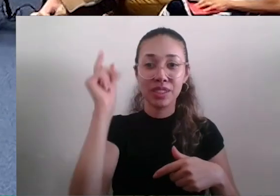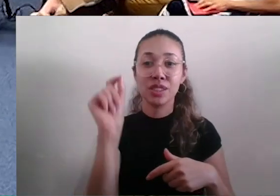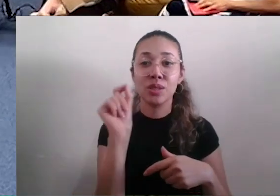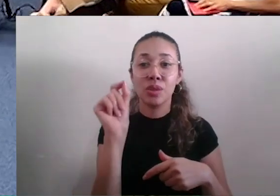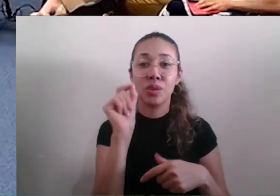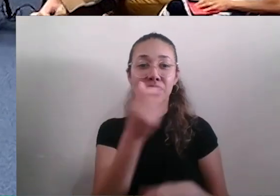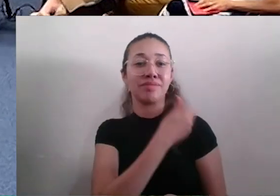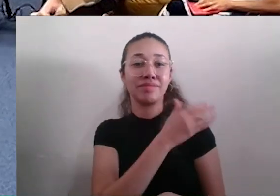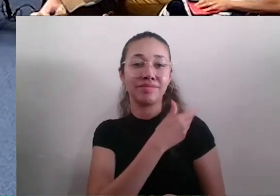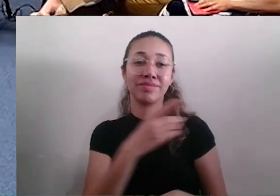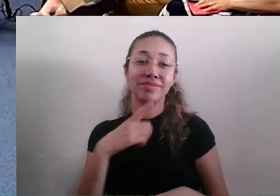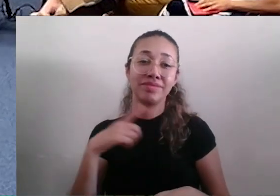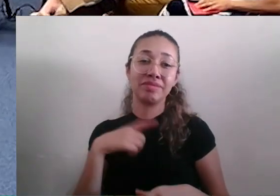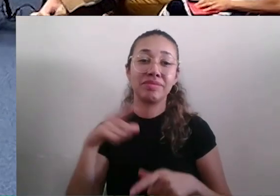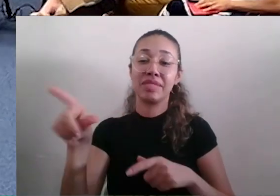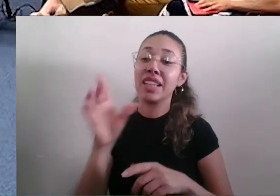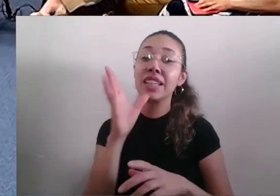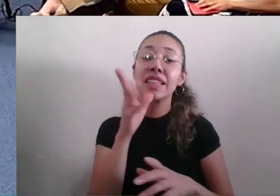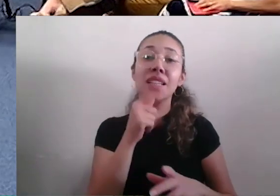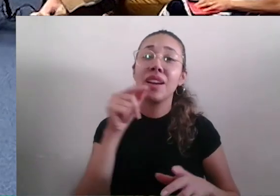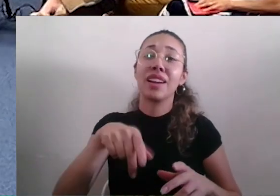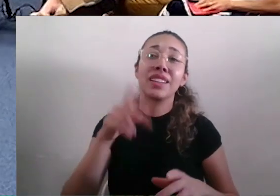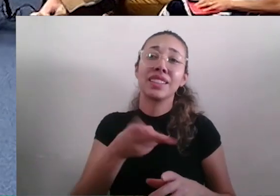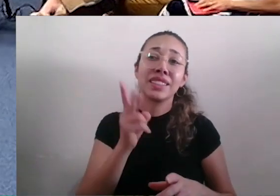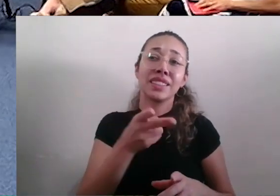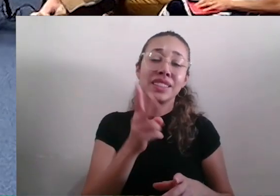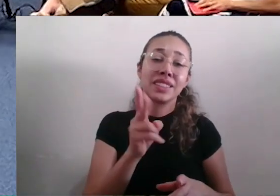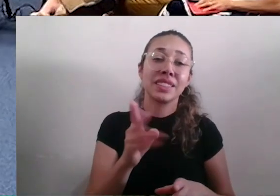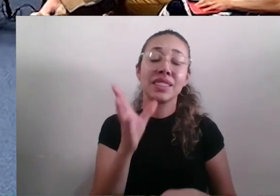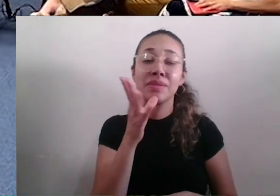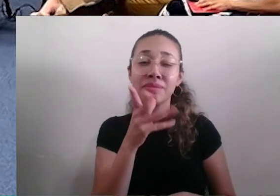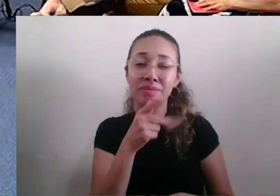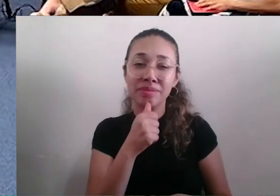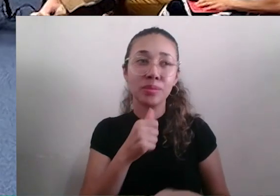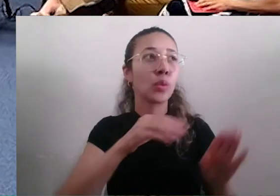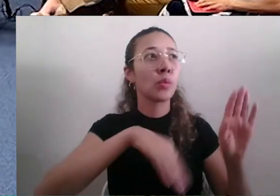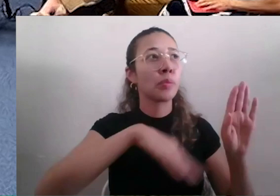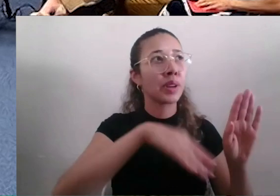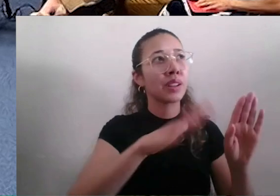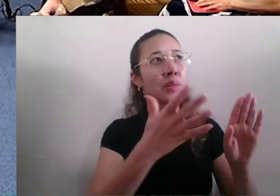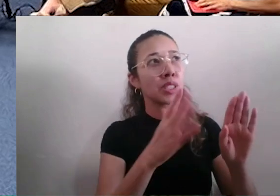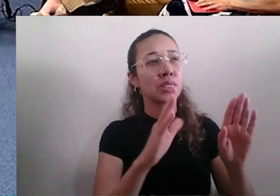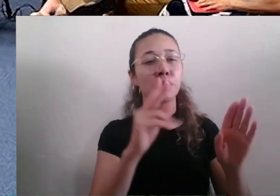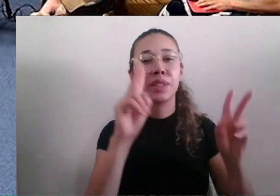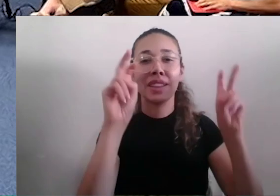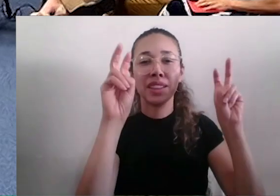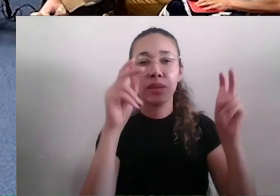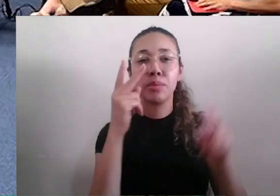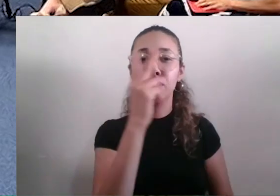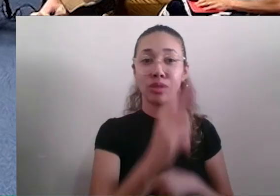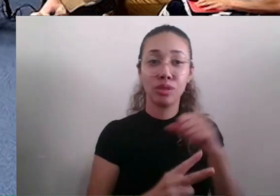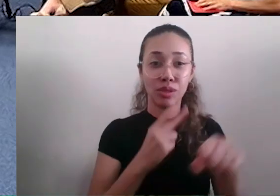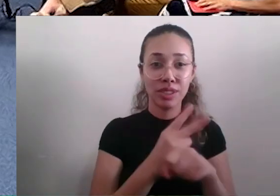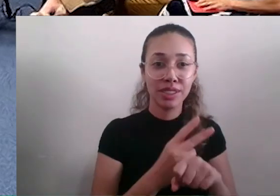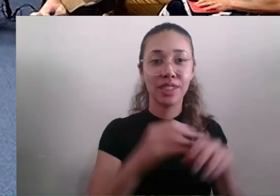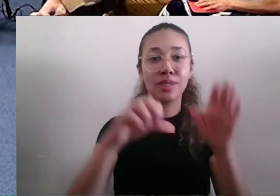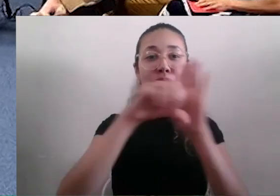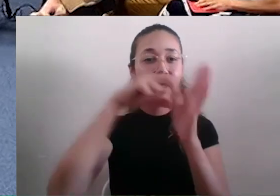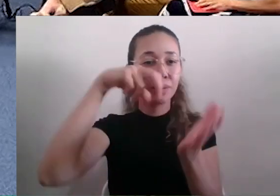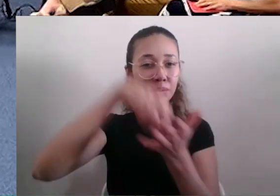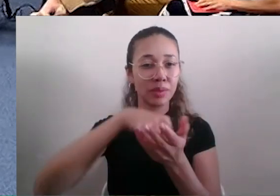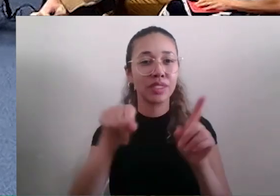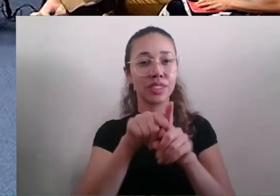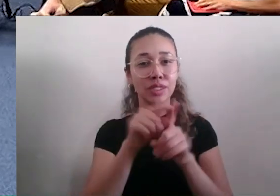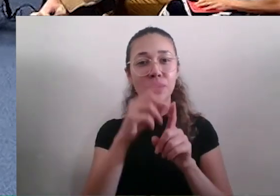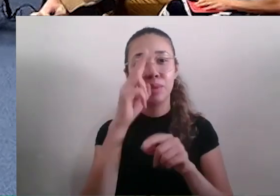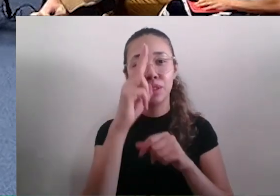vocês quiserem o praia levou do anos o crime castigo levou quase isso também porque são questões muito complexas então a gente não tem como achar que os jornais